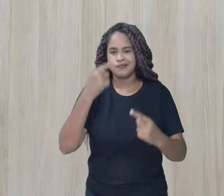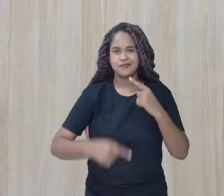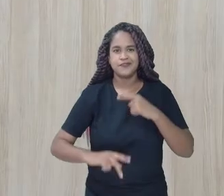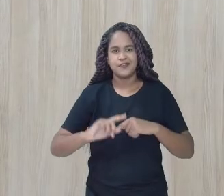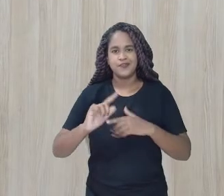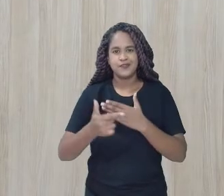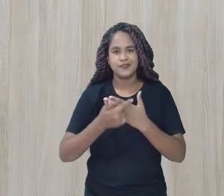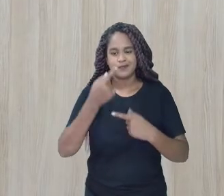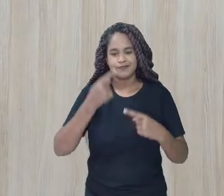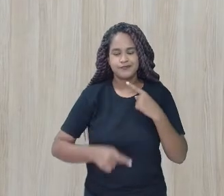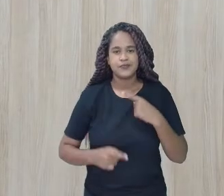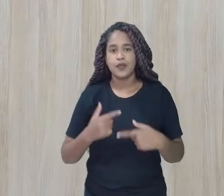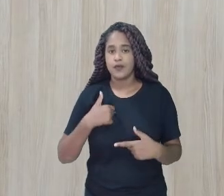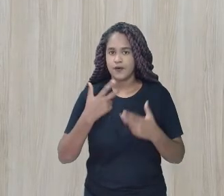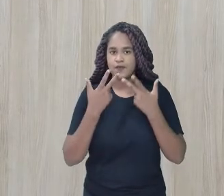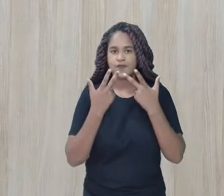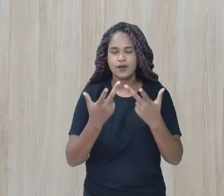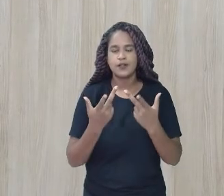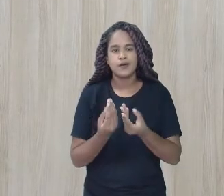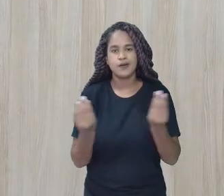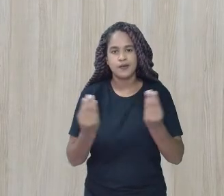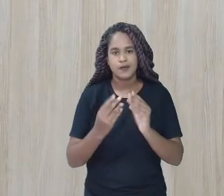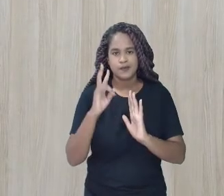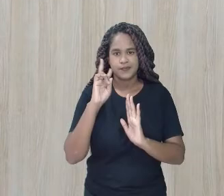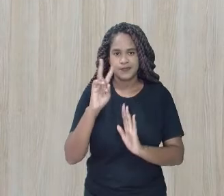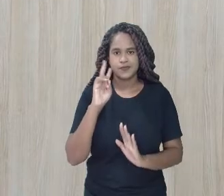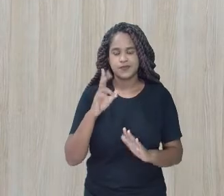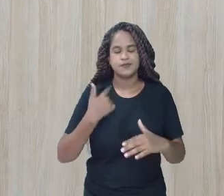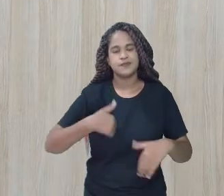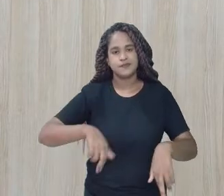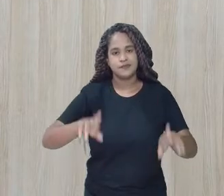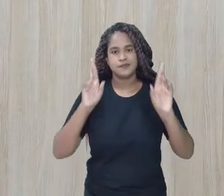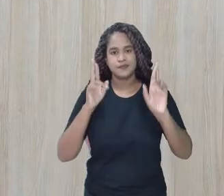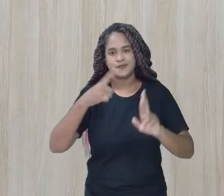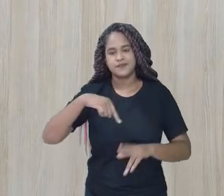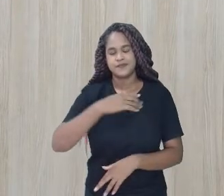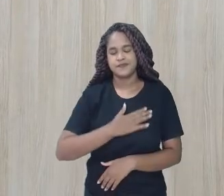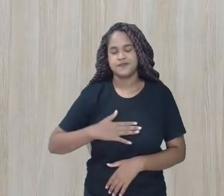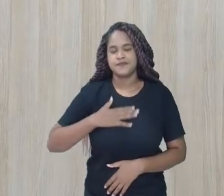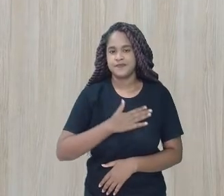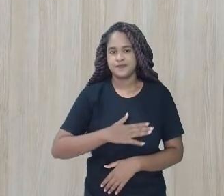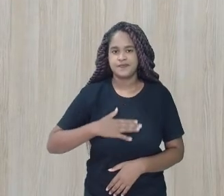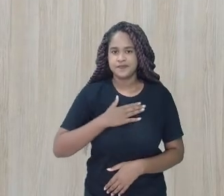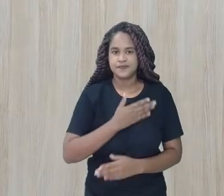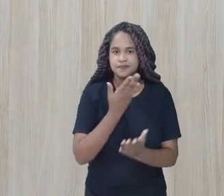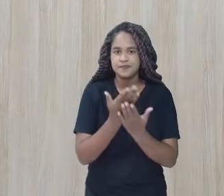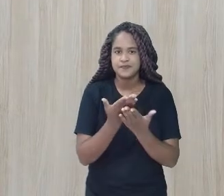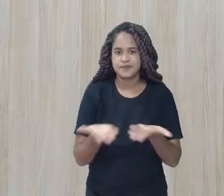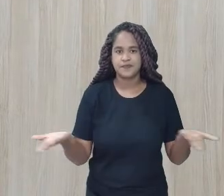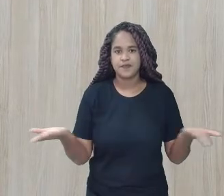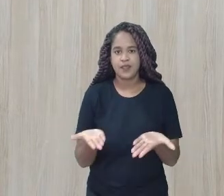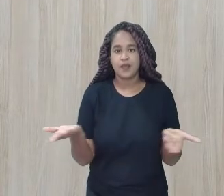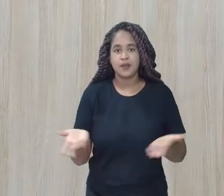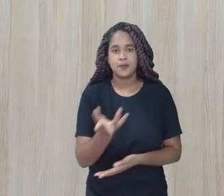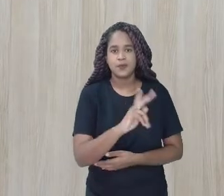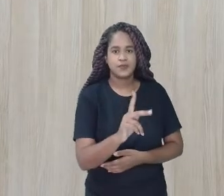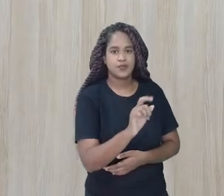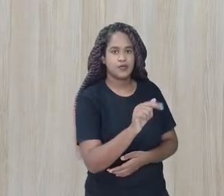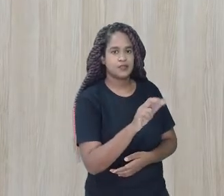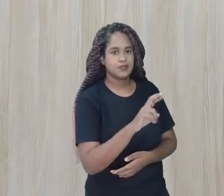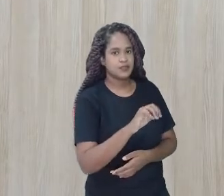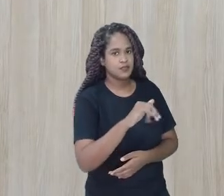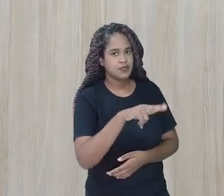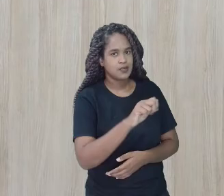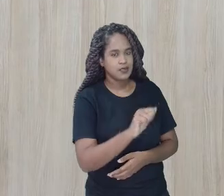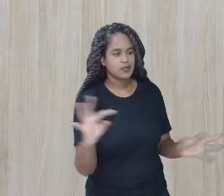eu contei aqui para vocês como era a história. Espero que vocês tenham se divertido bem muito na aula de hoje. Vamos passar para a professora Adriana, para